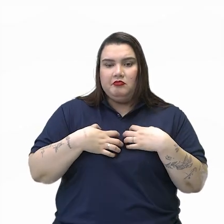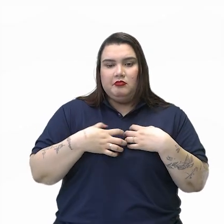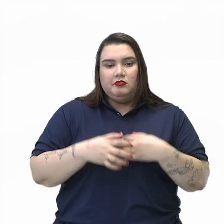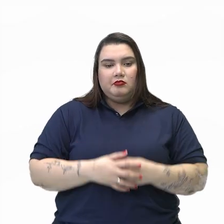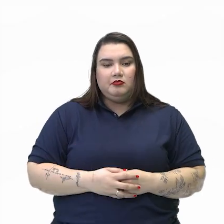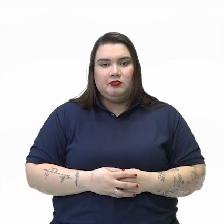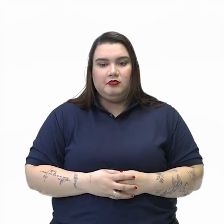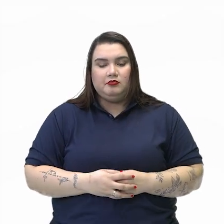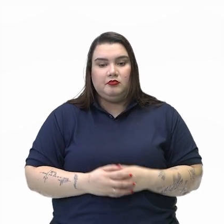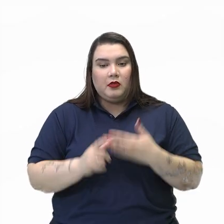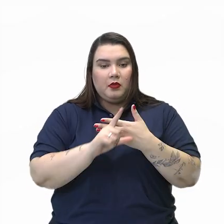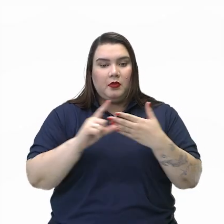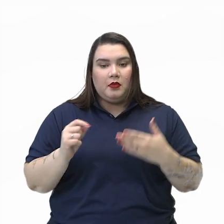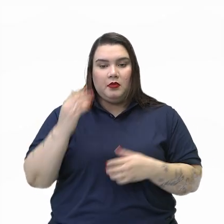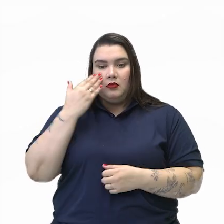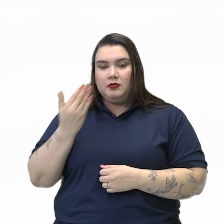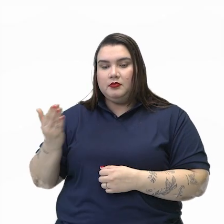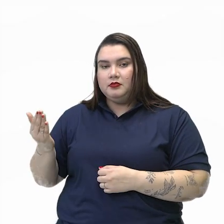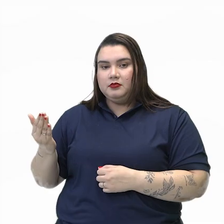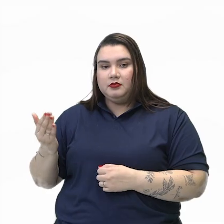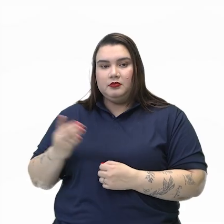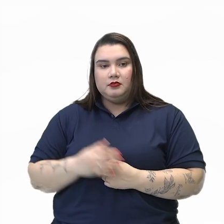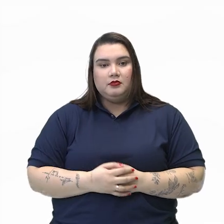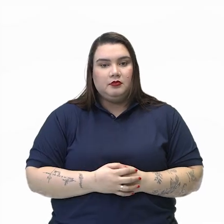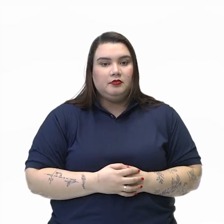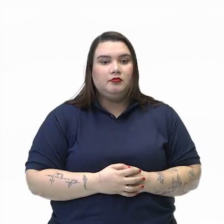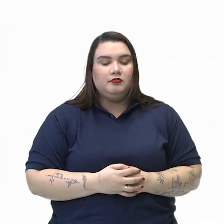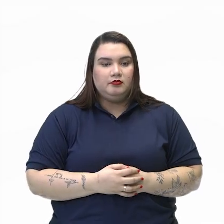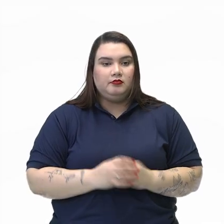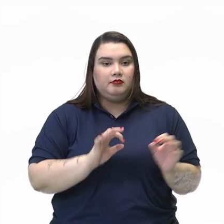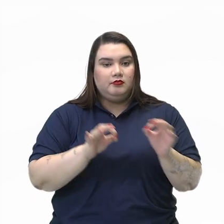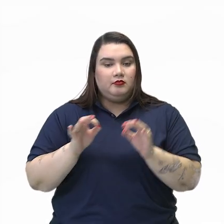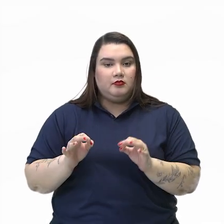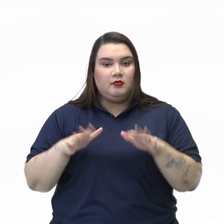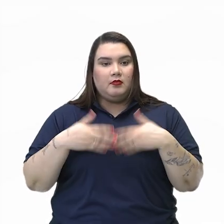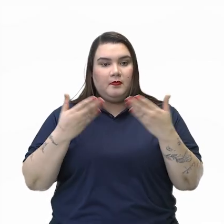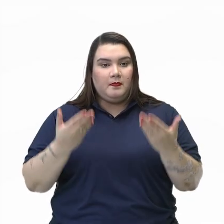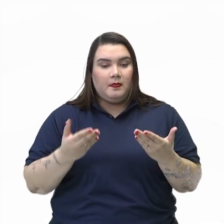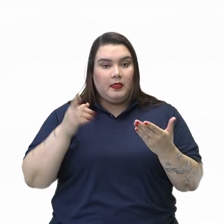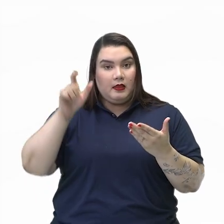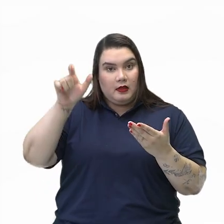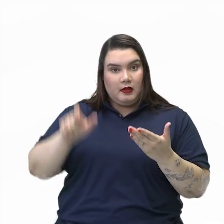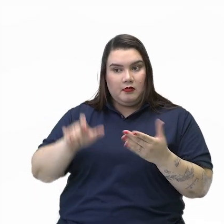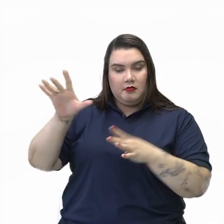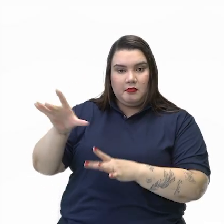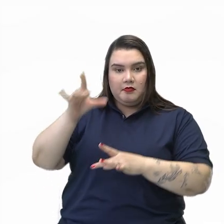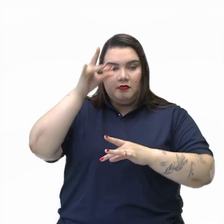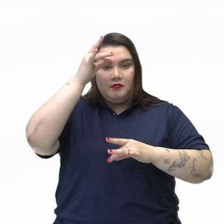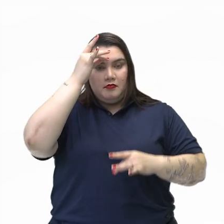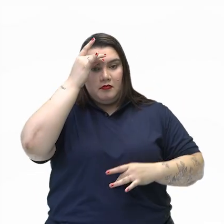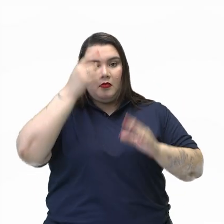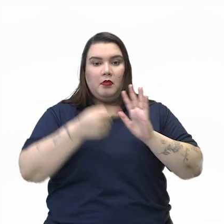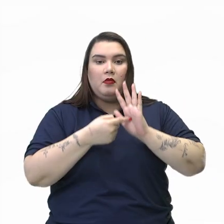frequento. Narciso Cego, de Tiago de Mello. Aqui vamos perceber que esse intérprete ele está